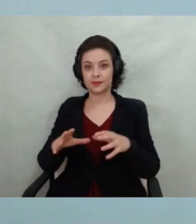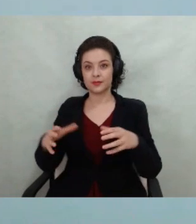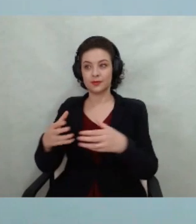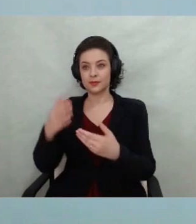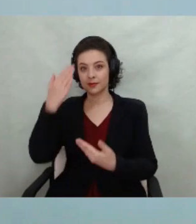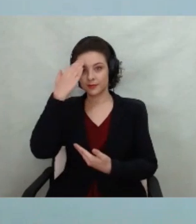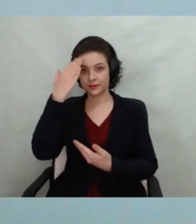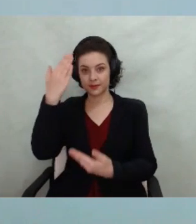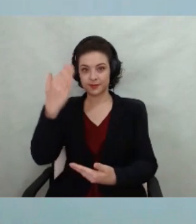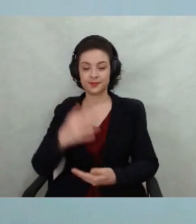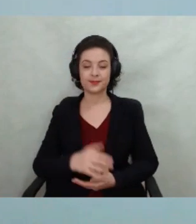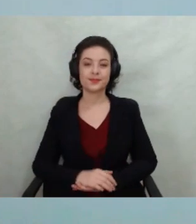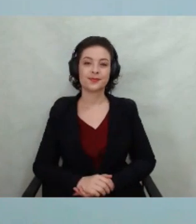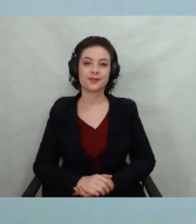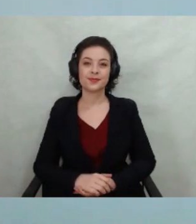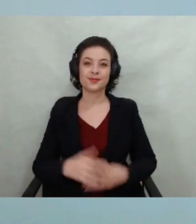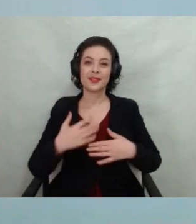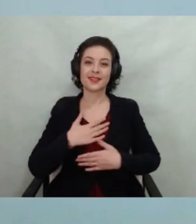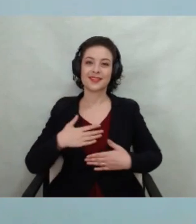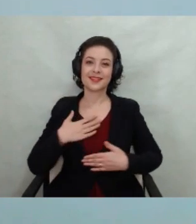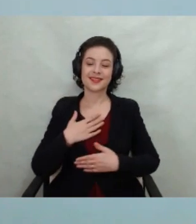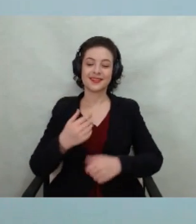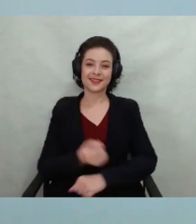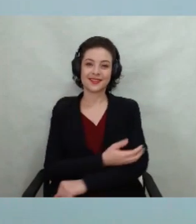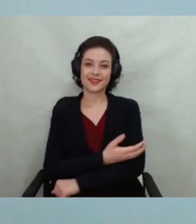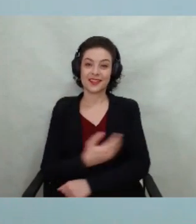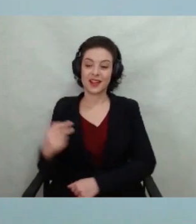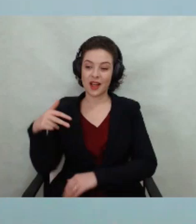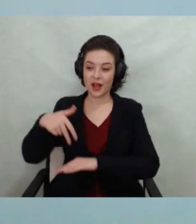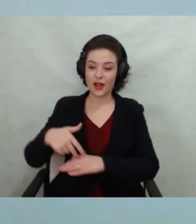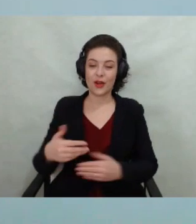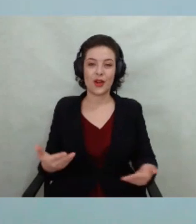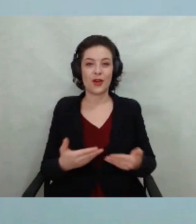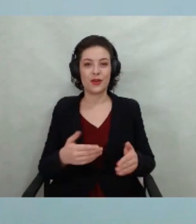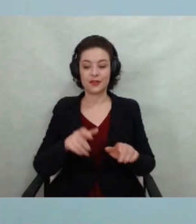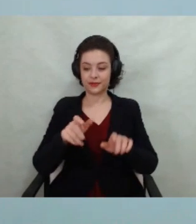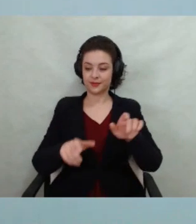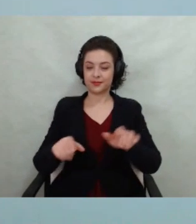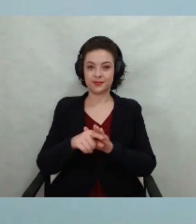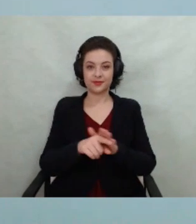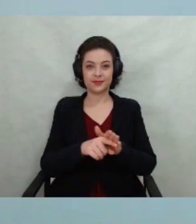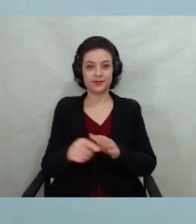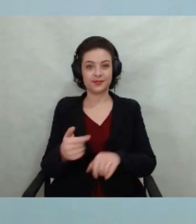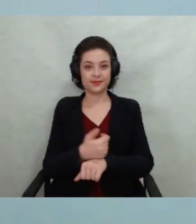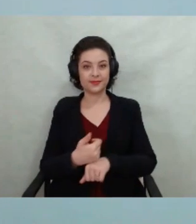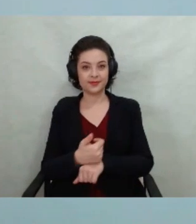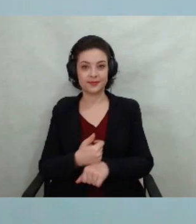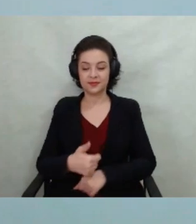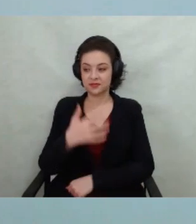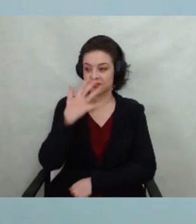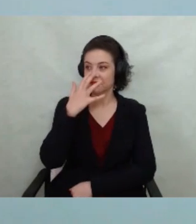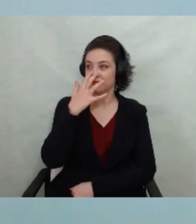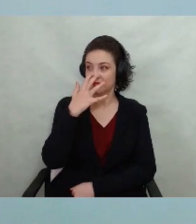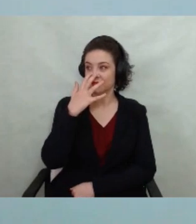grande prazer e emoção que eu estou aqui hoje com esses pesquisadores e profissionais que tanto admiro. Destaco